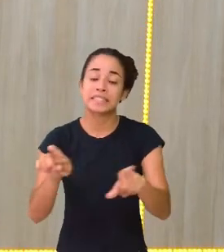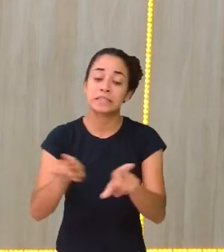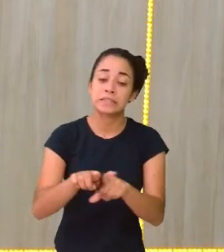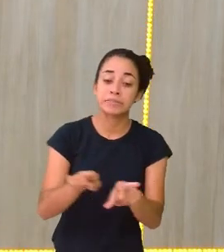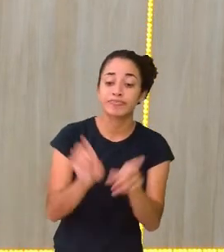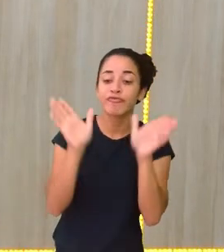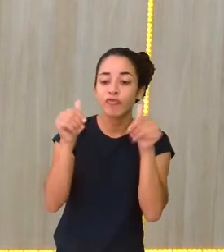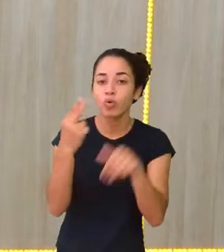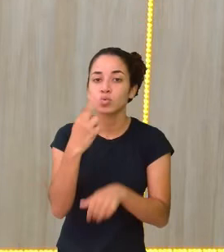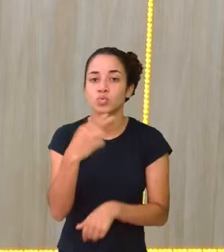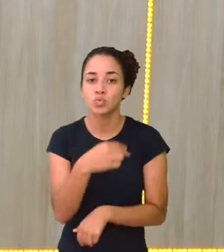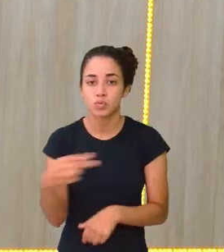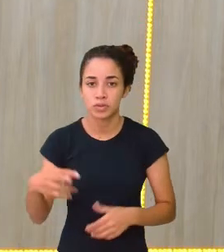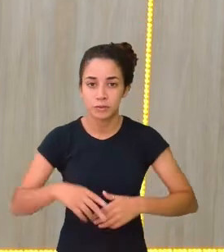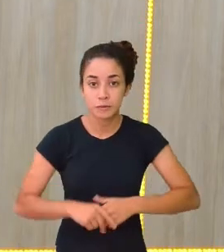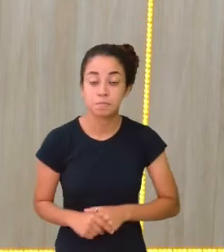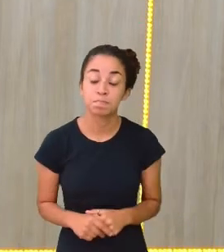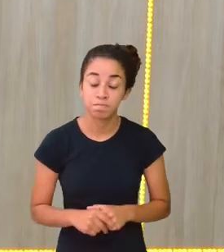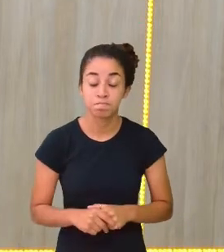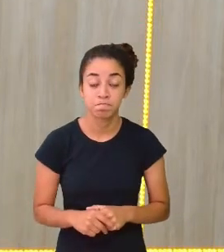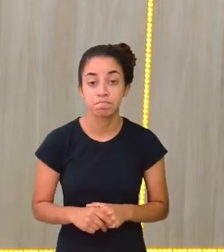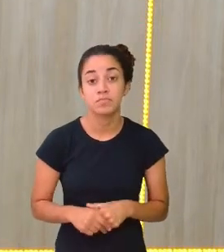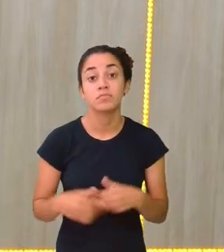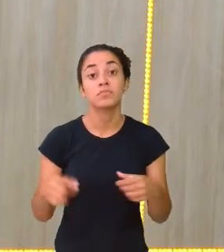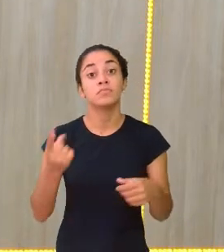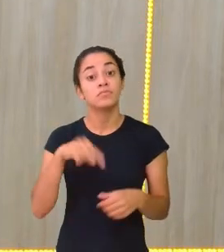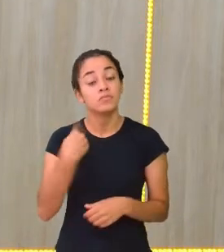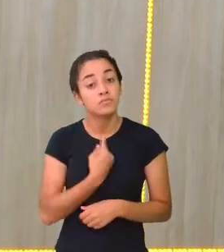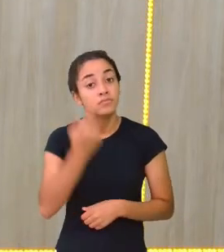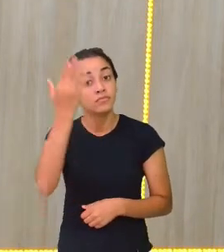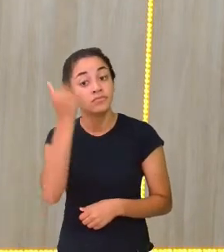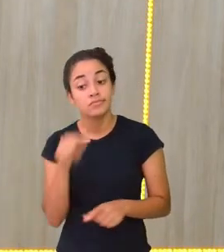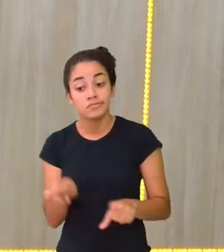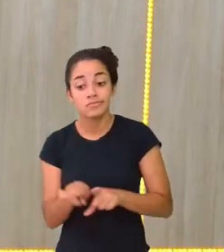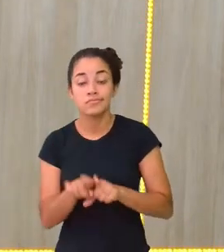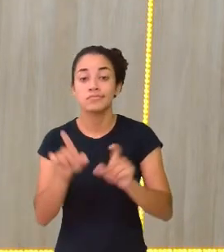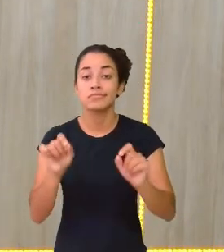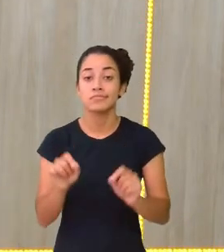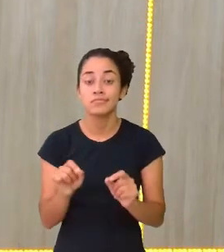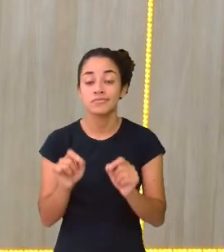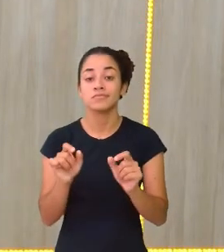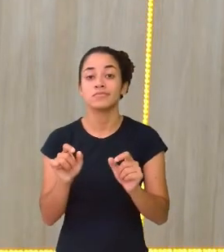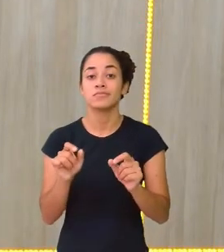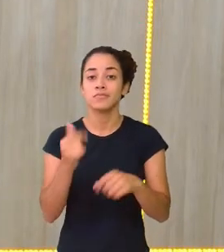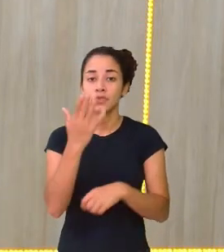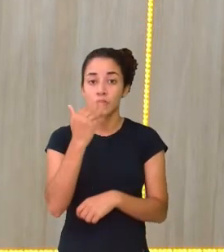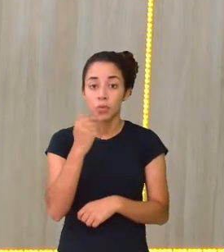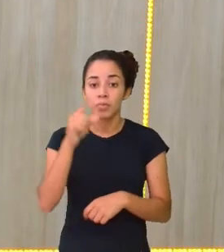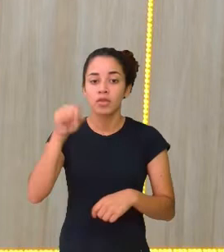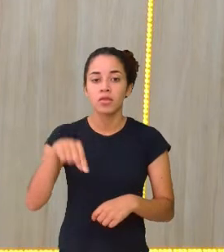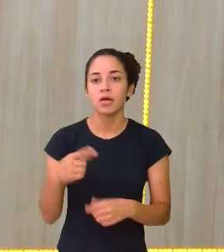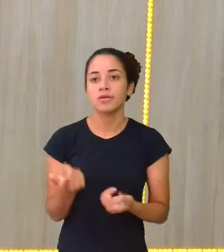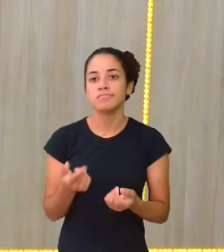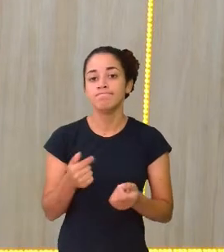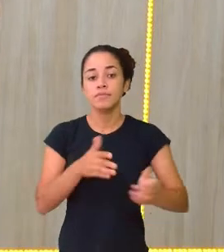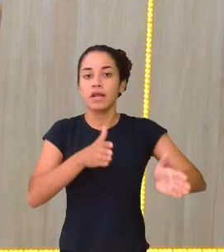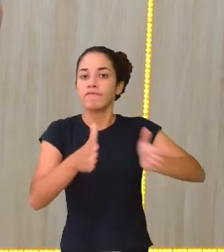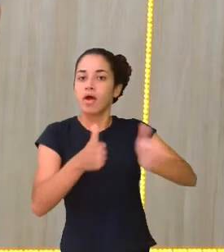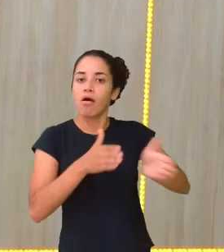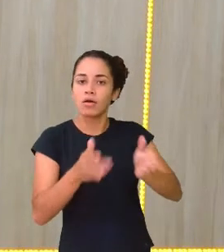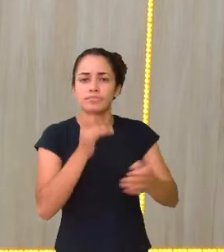respeito à nutrição. Sabemos também que os nossos alimentos eles estão muito associados à nossa fase. A questão aí de